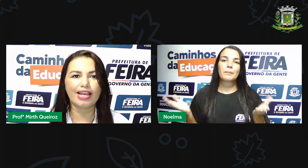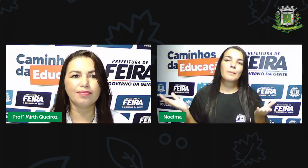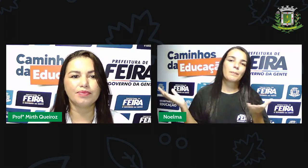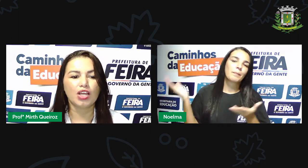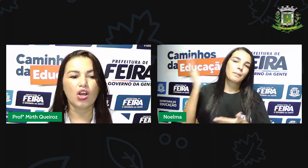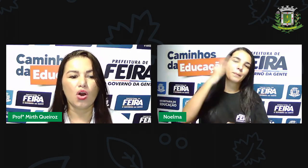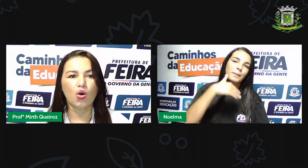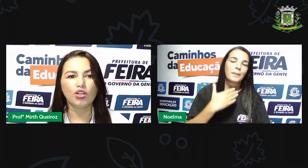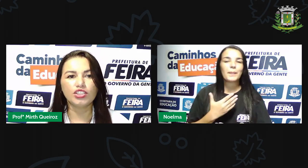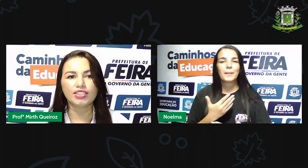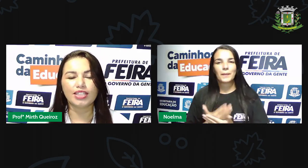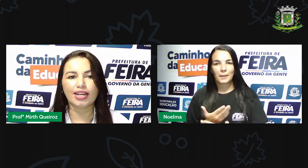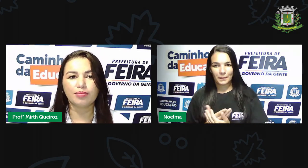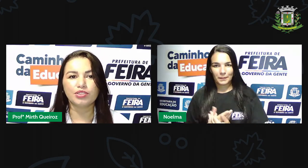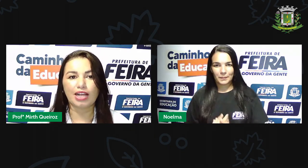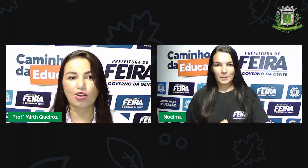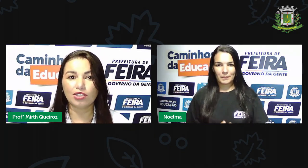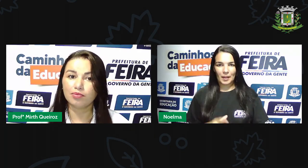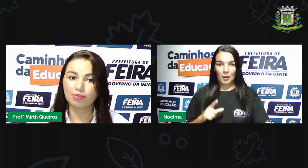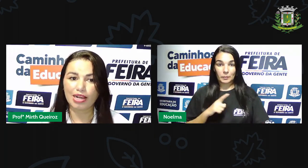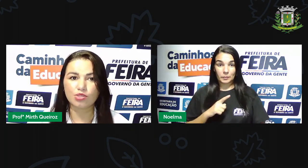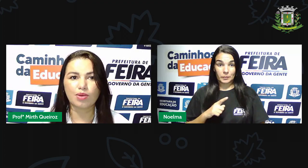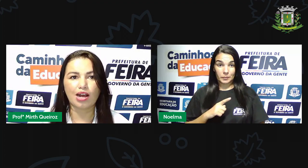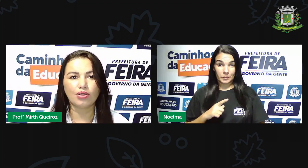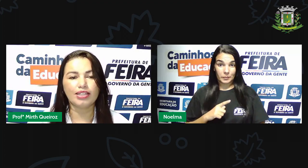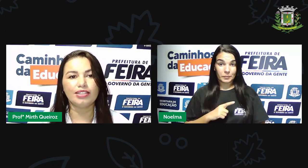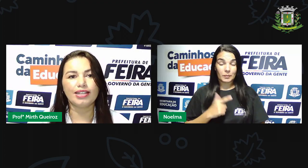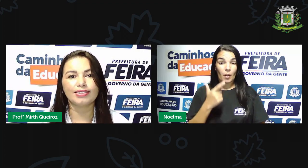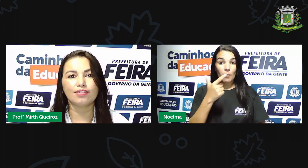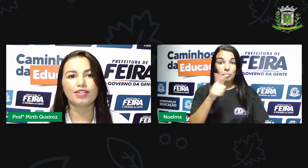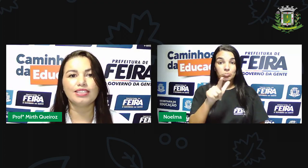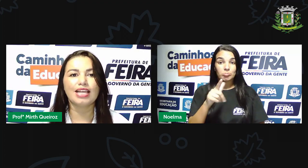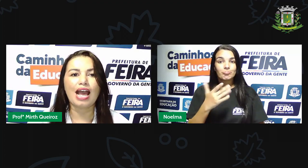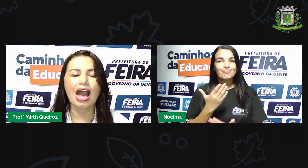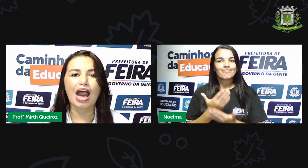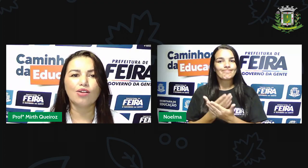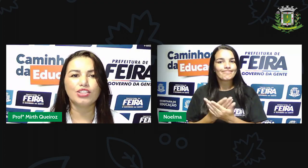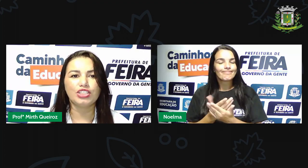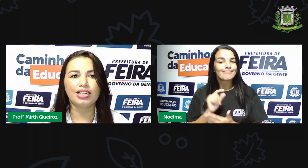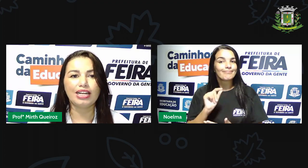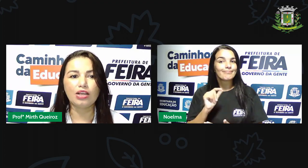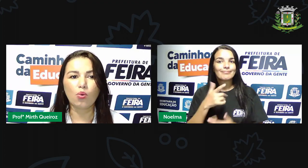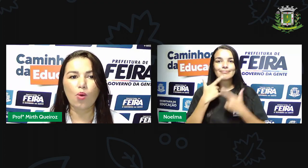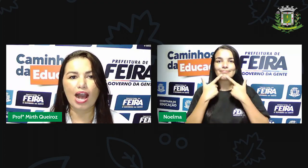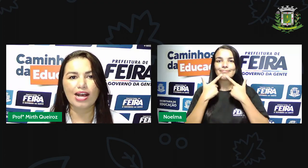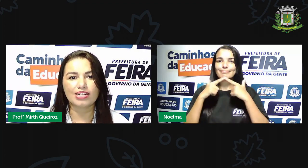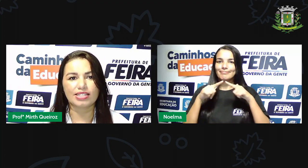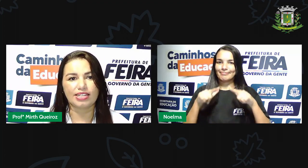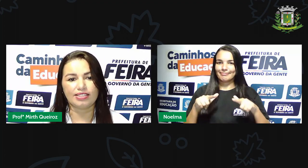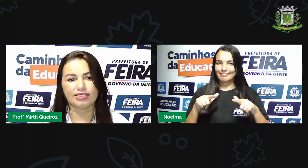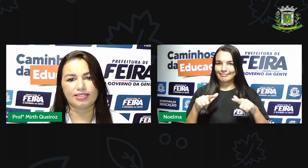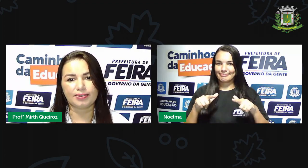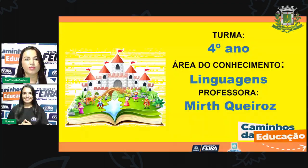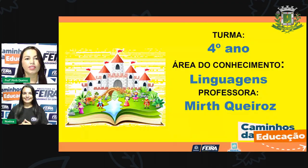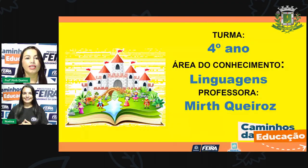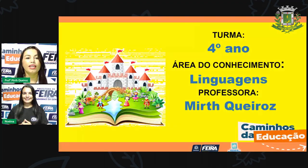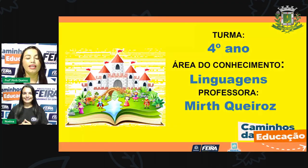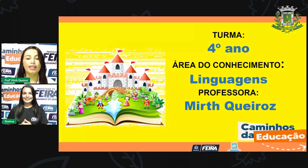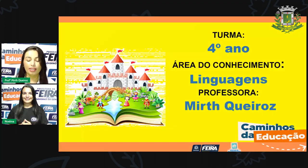vamos à aula né hoje nós teremos aula mais uma aula aí desta vez aulas de linguagem